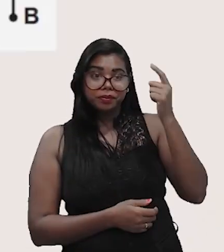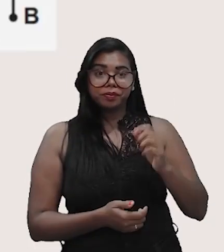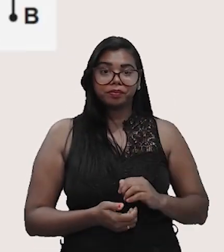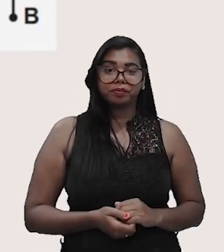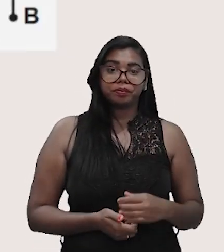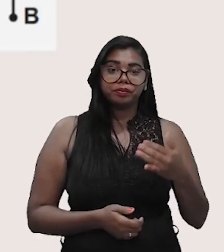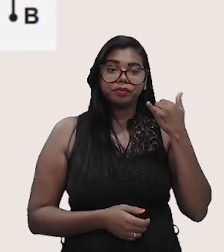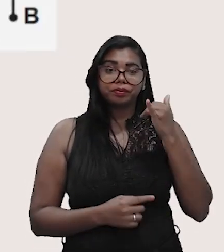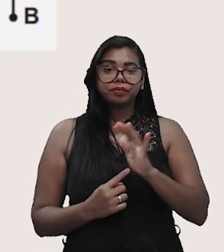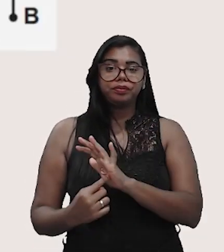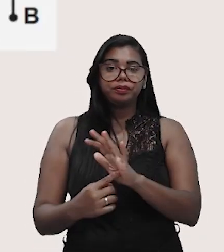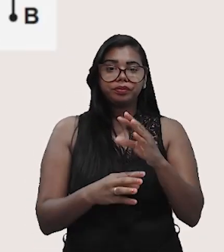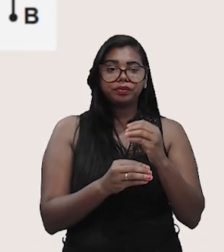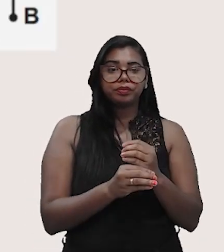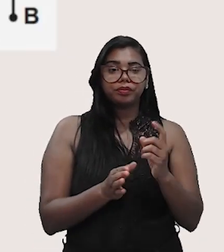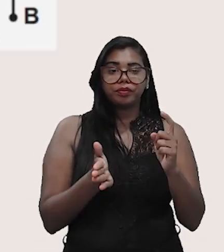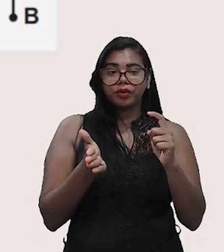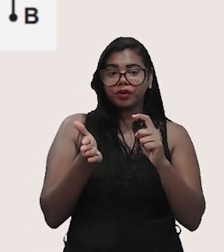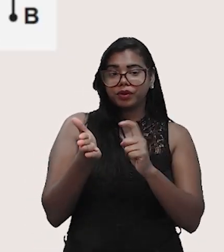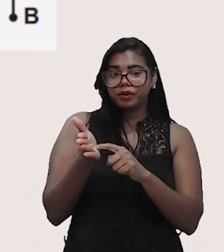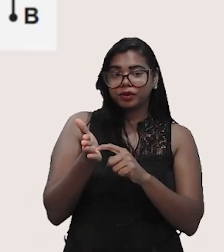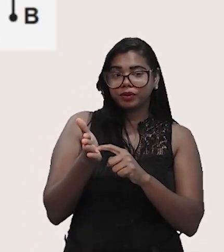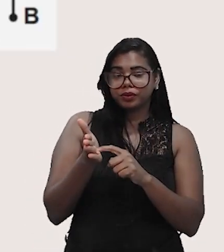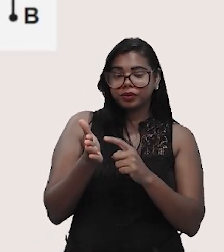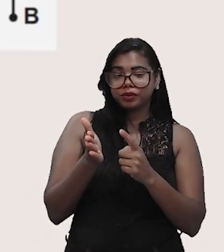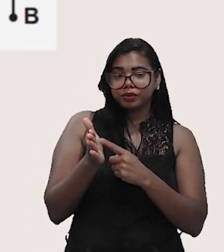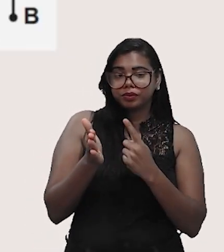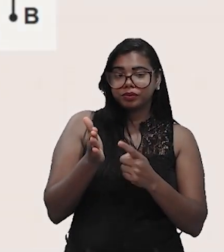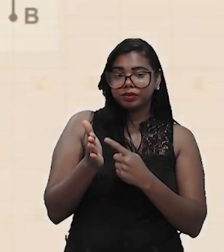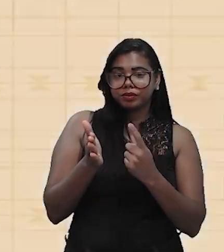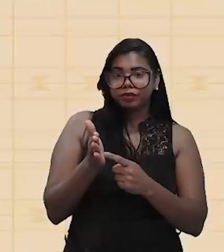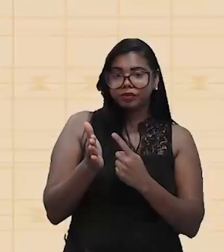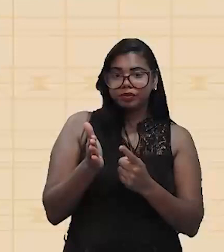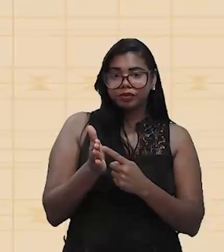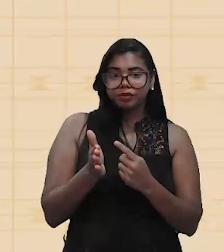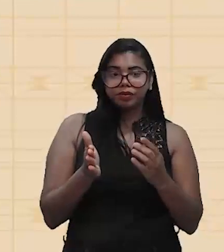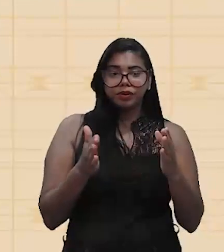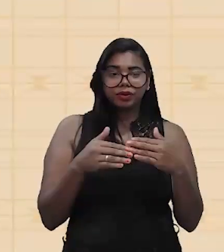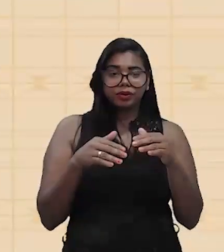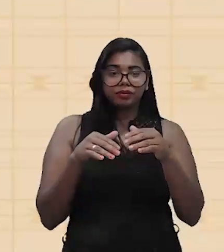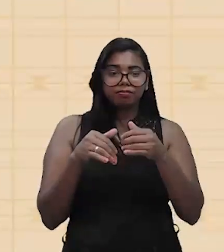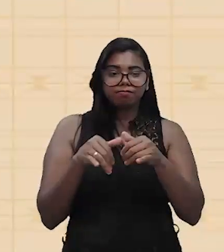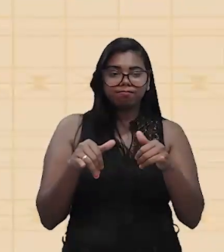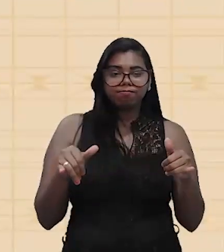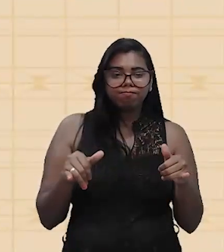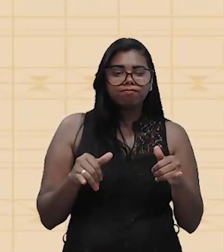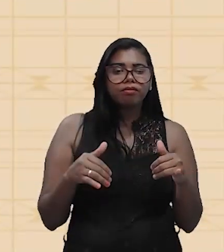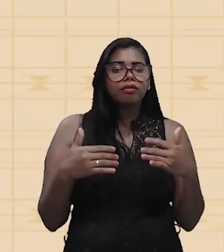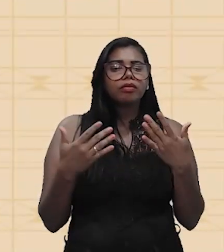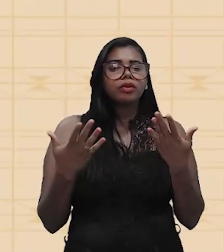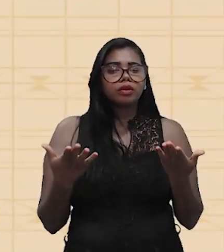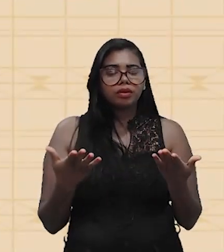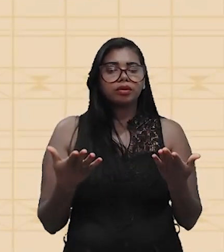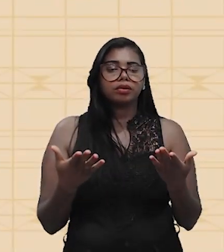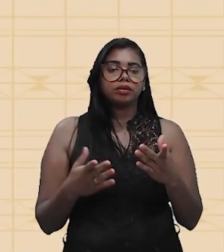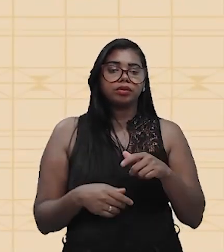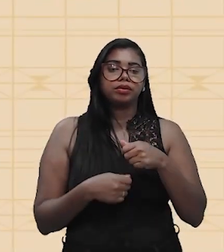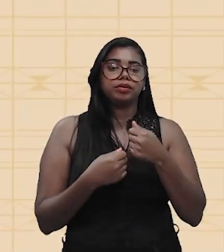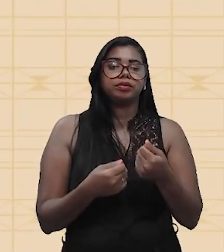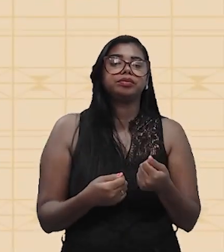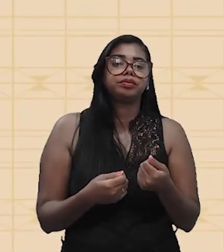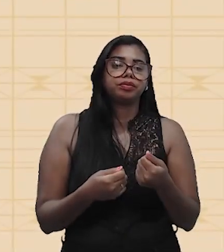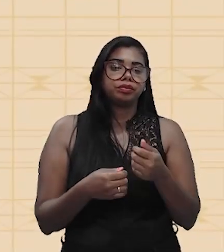pôs o dedo na tela e isso fez com que fechasse o circuito. E ele pergunta qual a resistência equivalente, ou seja, o resistor